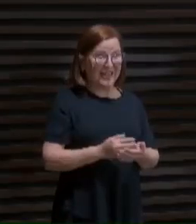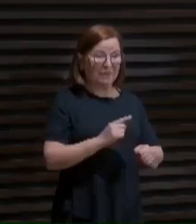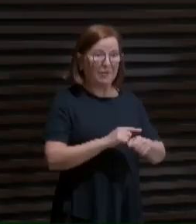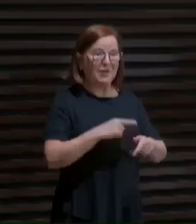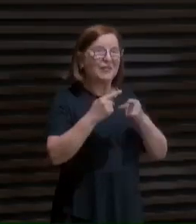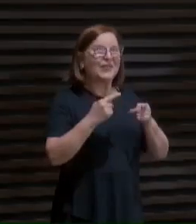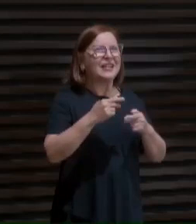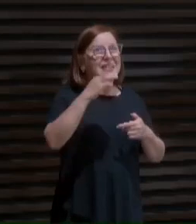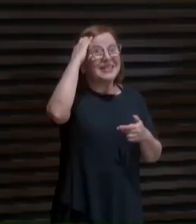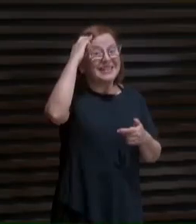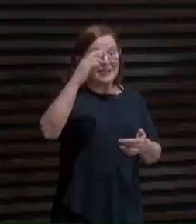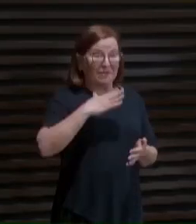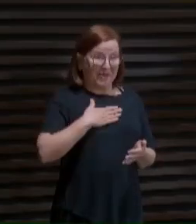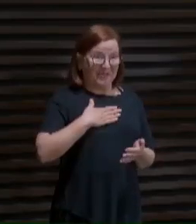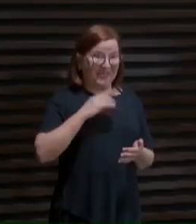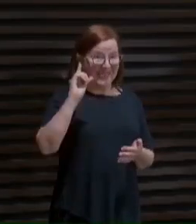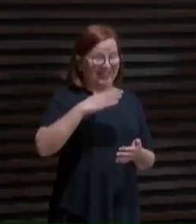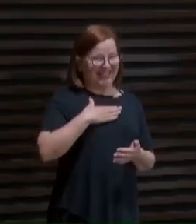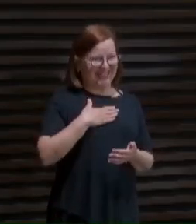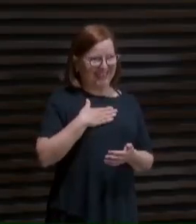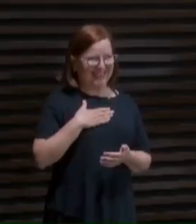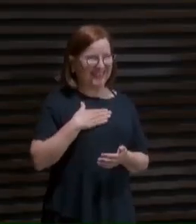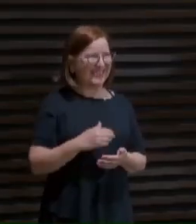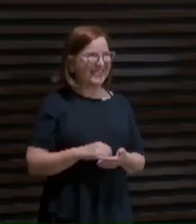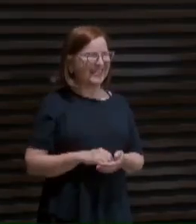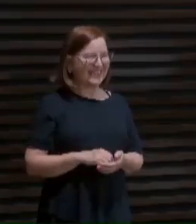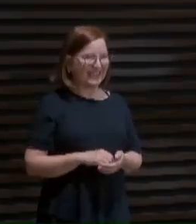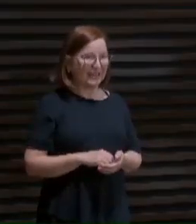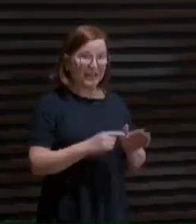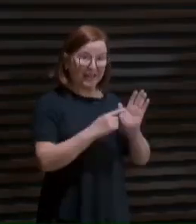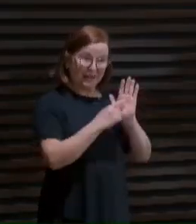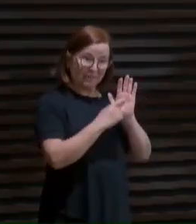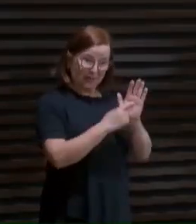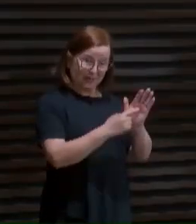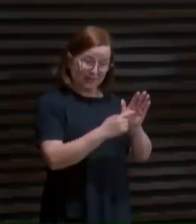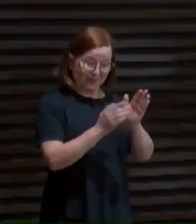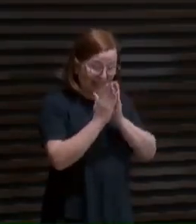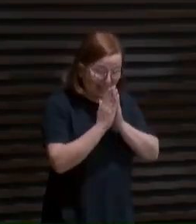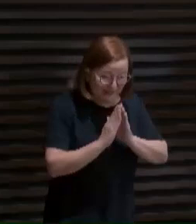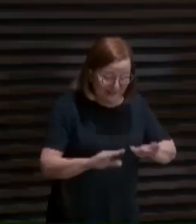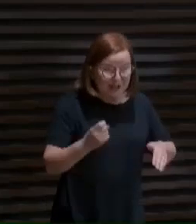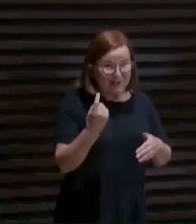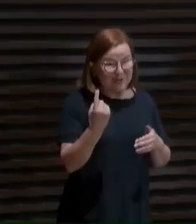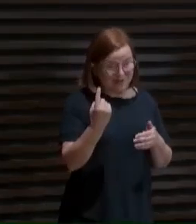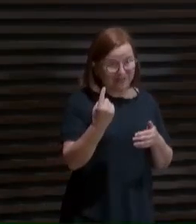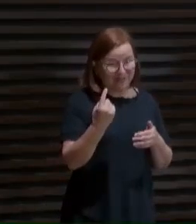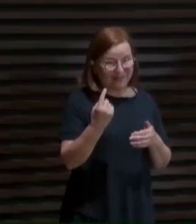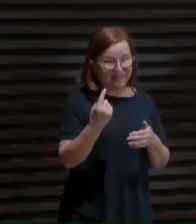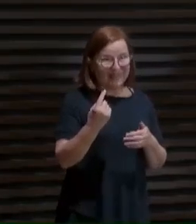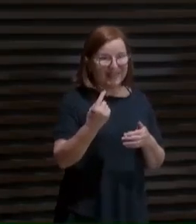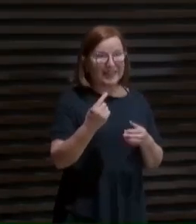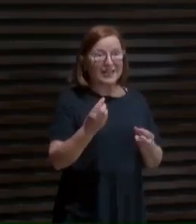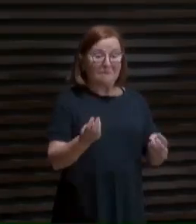meu e Deus meu. Ele mostrou a adoração ao único que merece ser adorado.